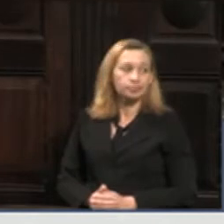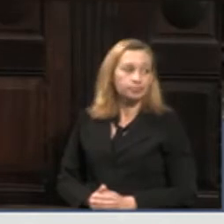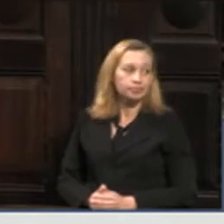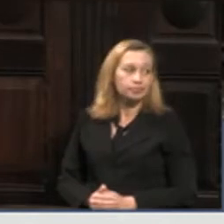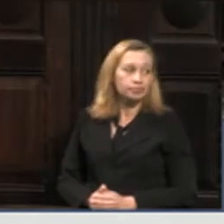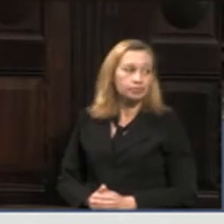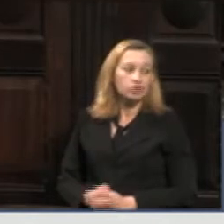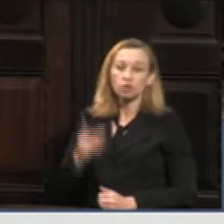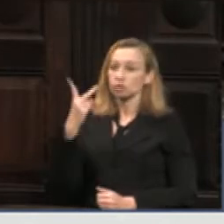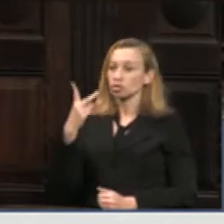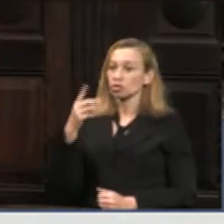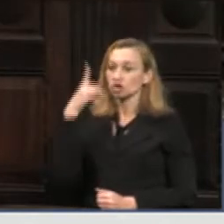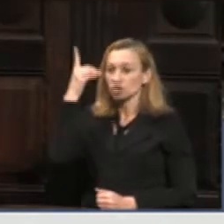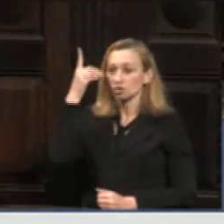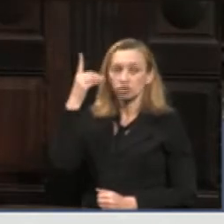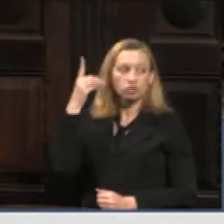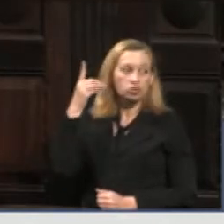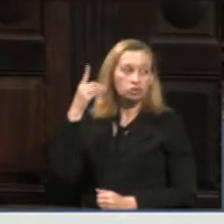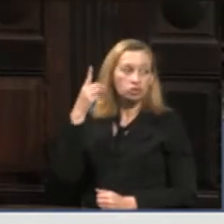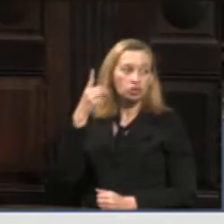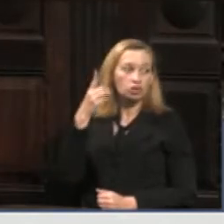Colocou dois candidatos